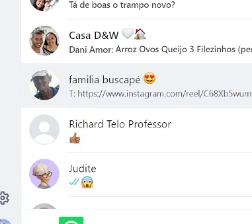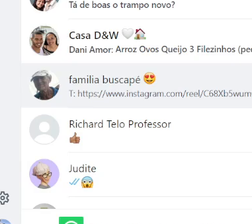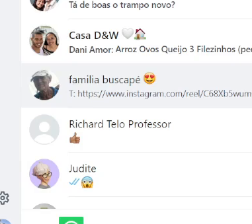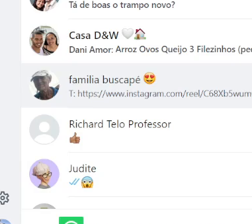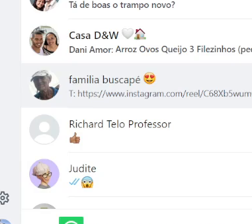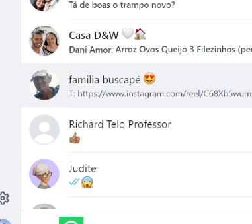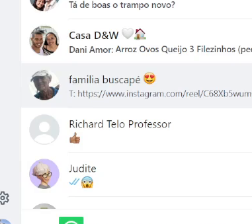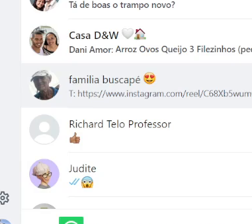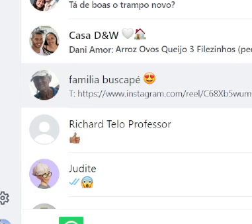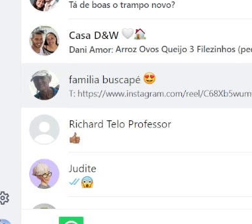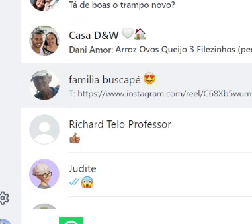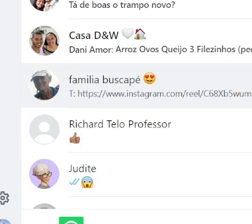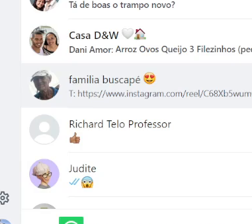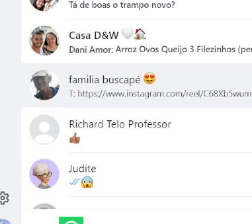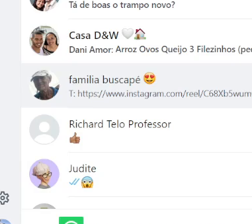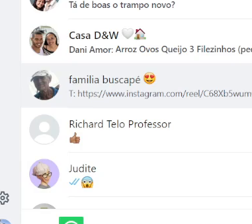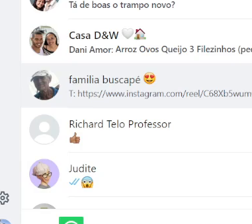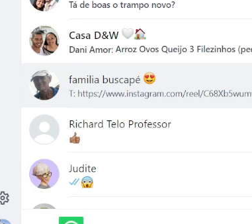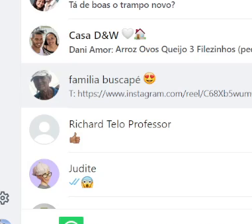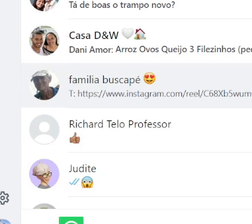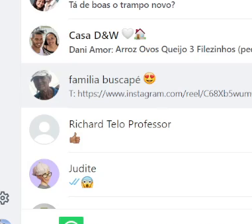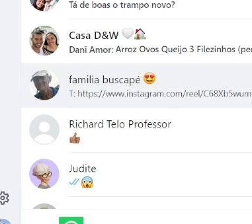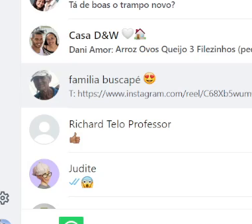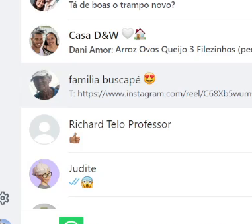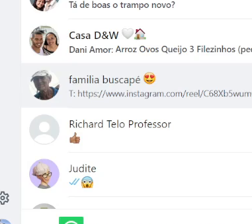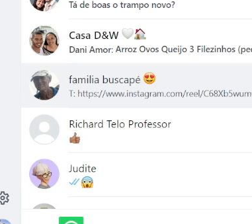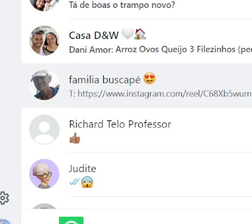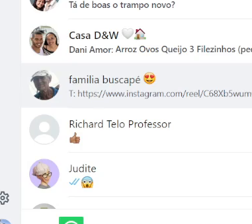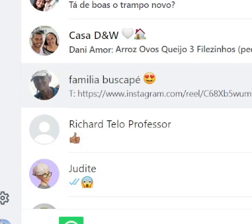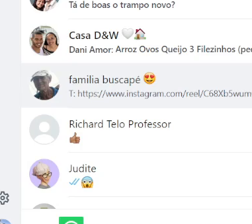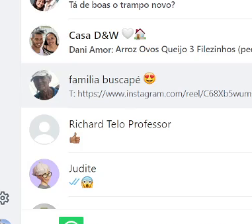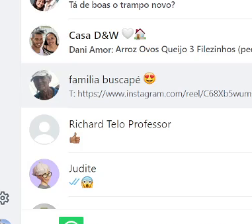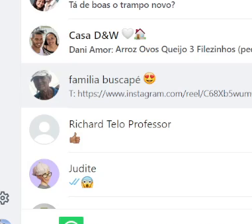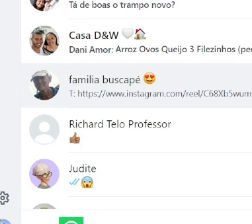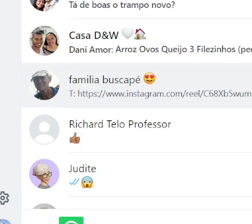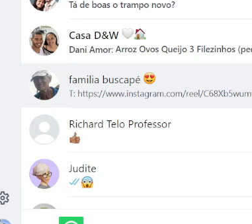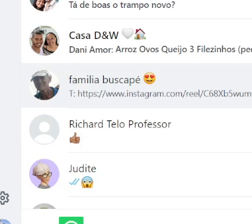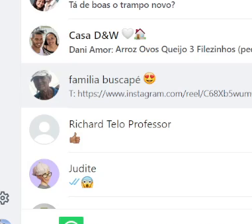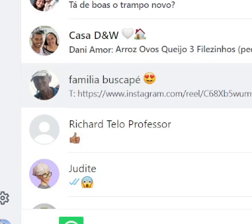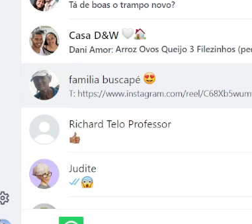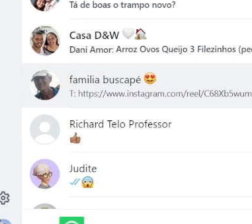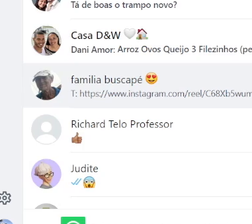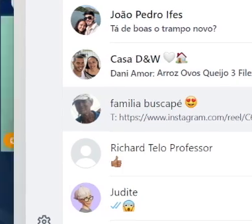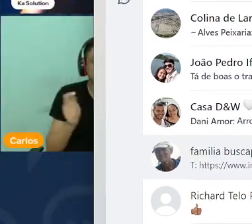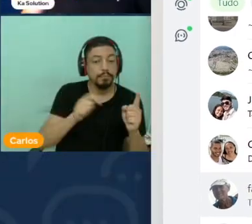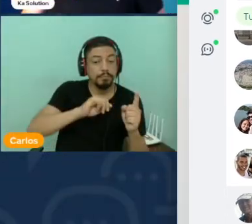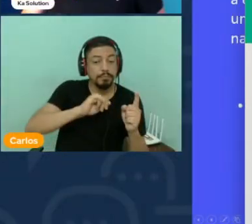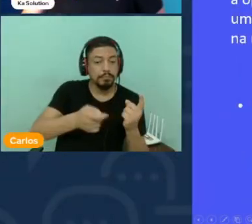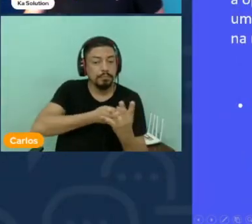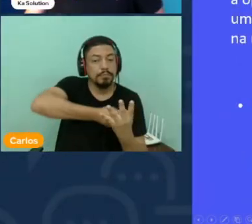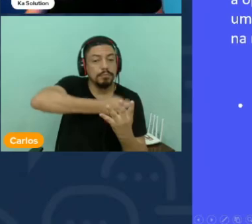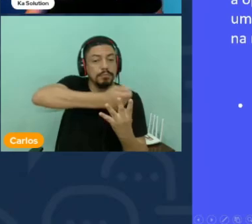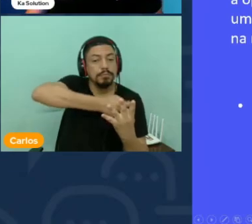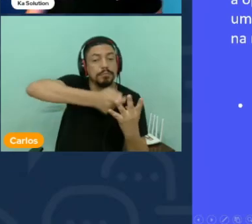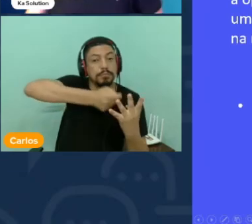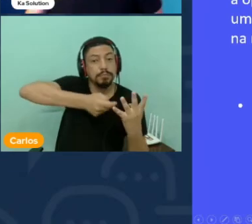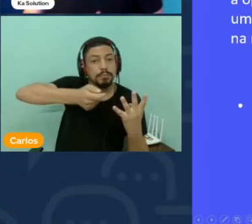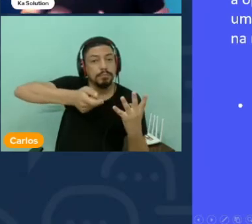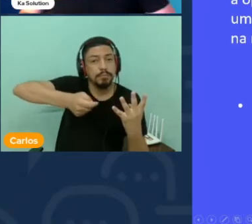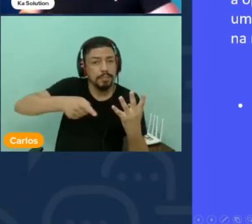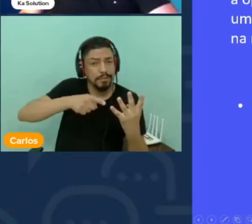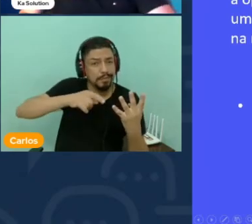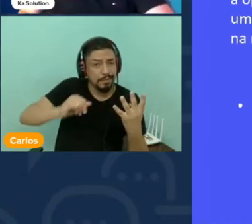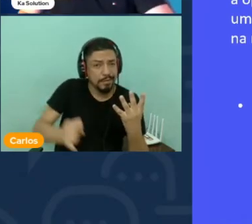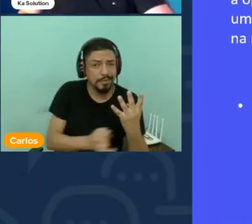criadas na AWS durante o primeiro ano. Então, eu posso também me beneficiar dessa condição.